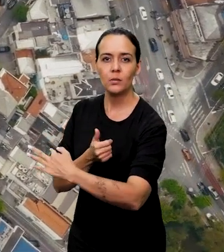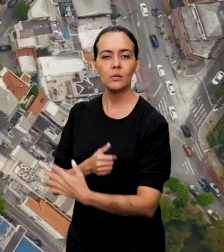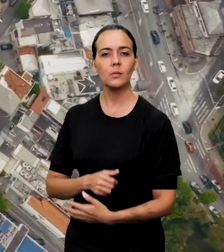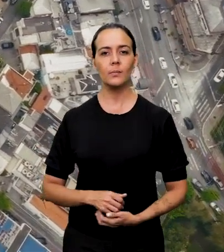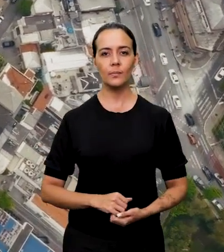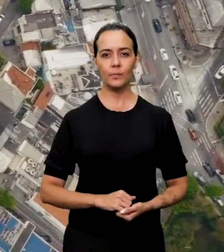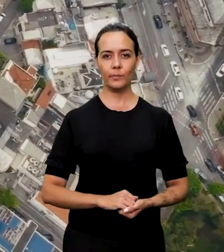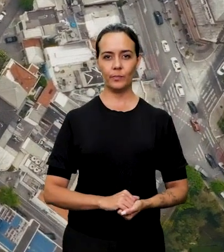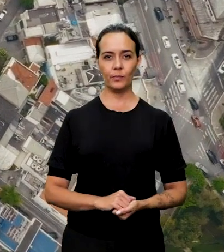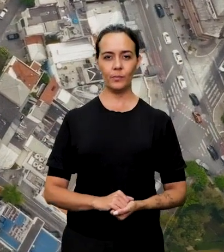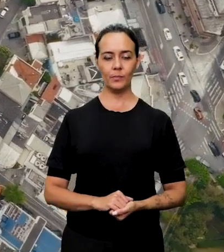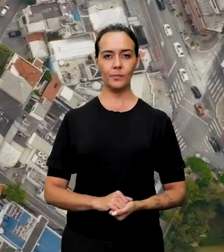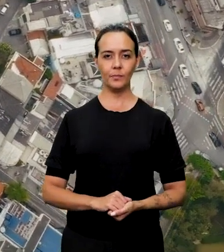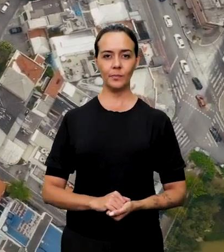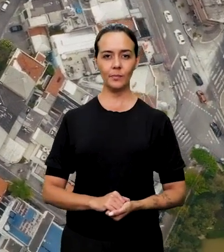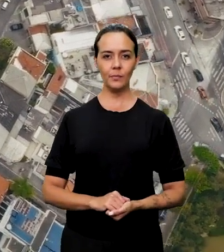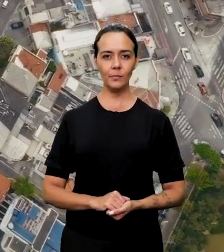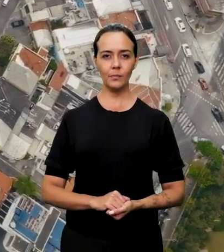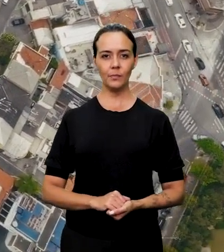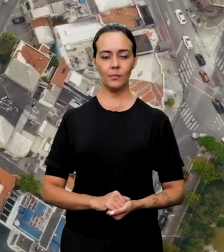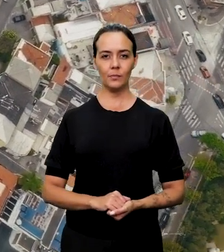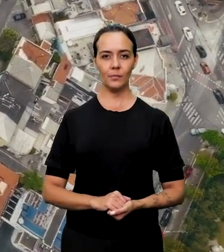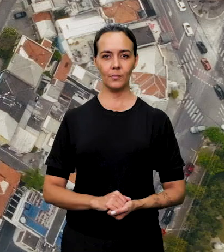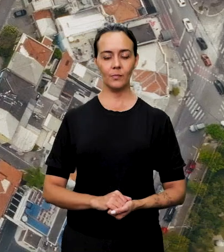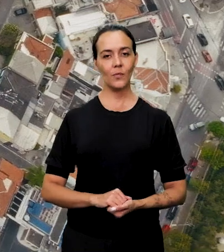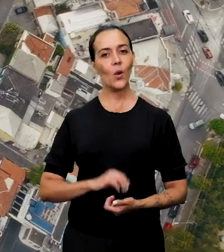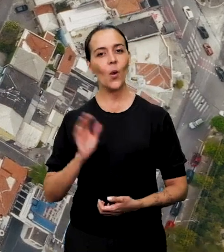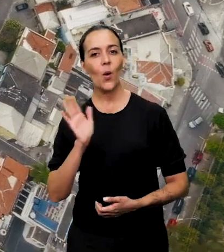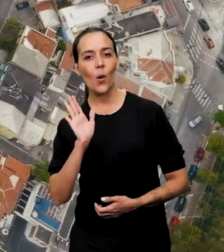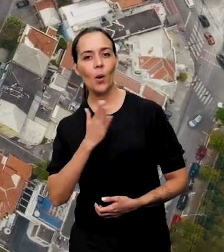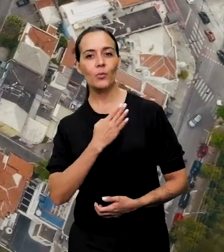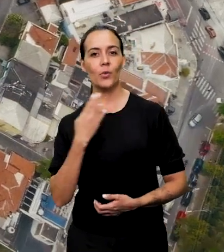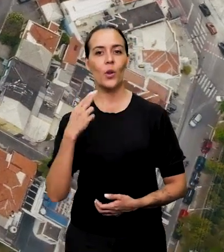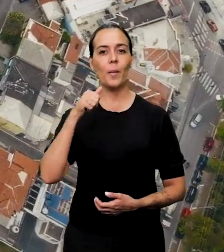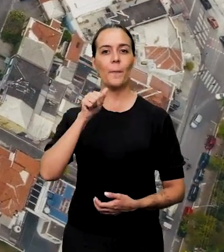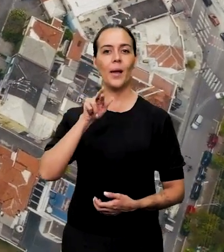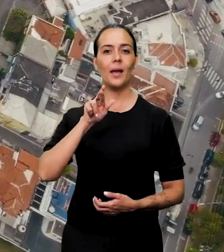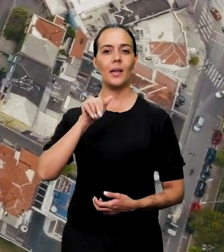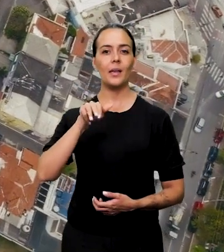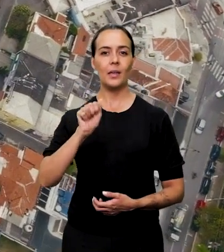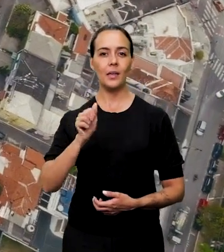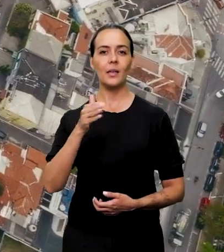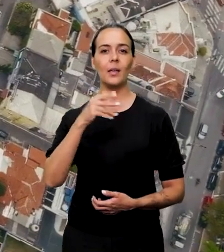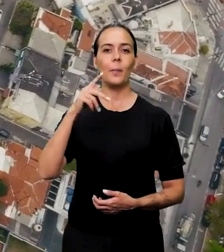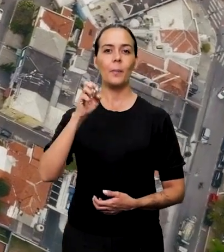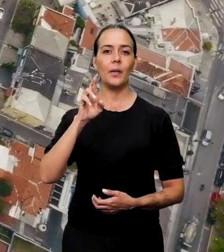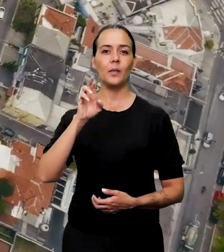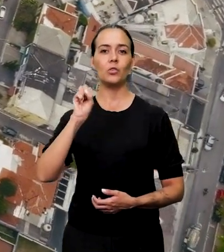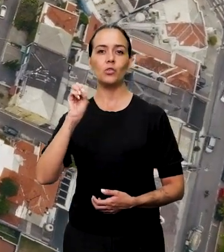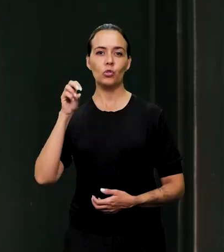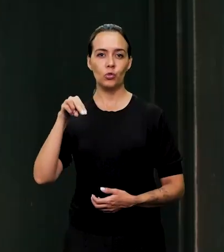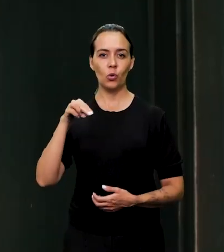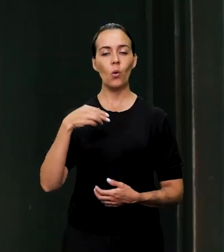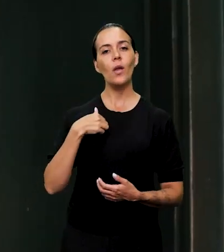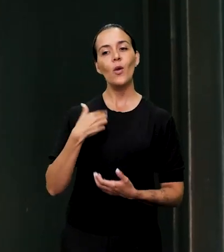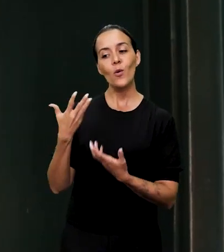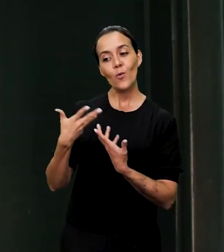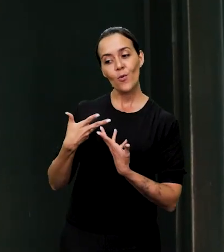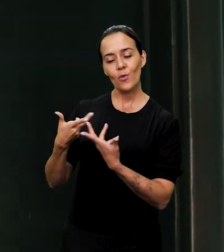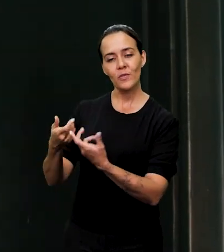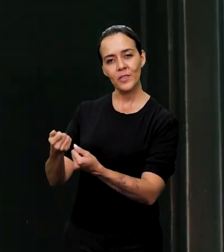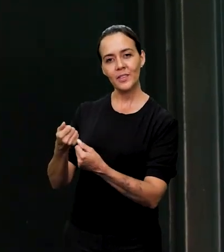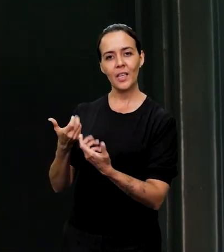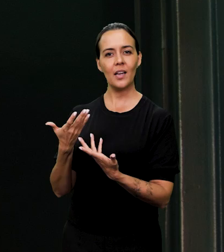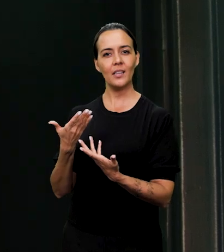superior de um aglomerado de prédios. Oi, eu sou Marina Persson e fui convidada para falar